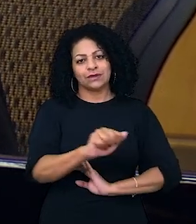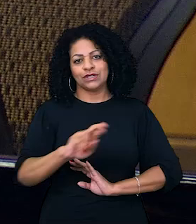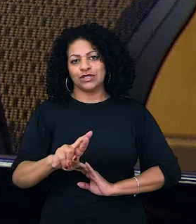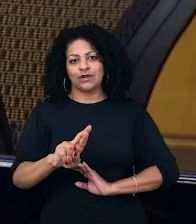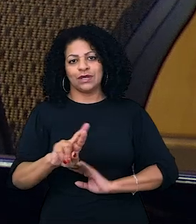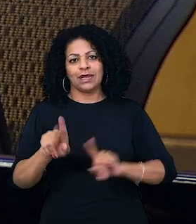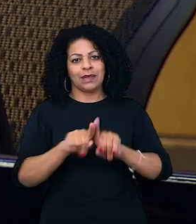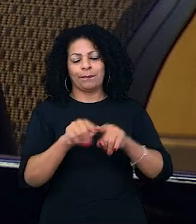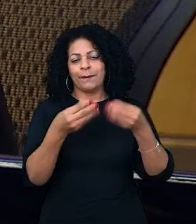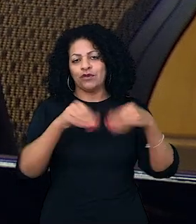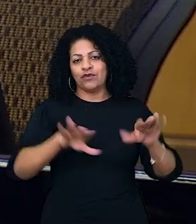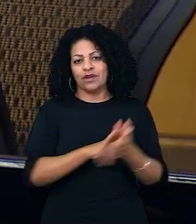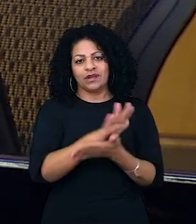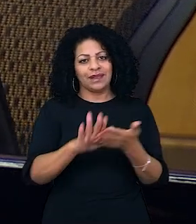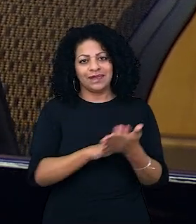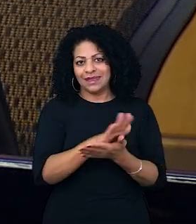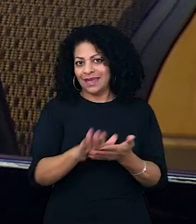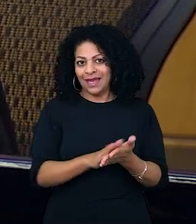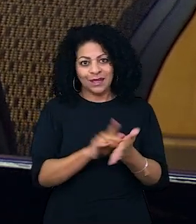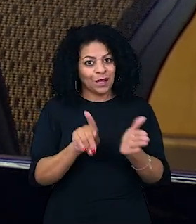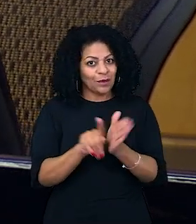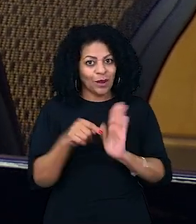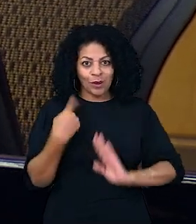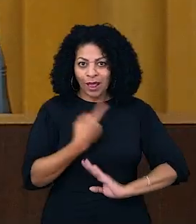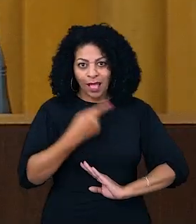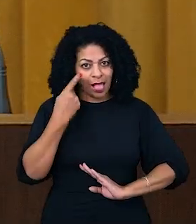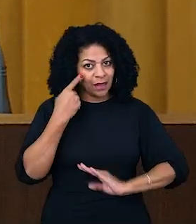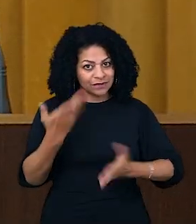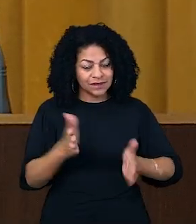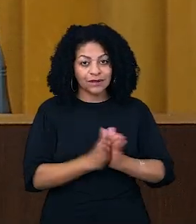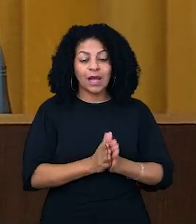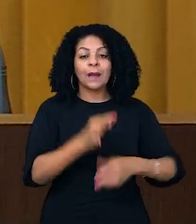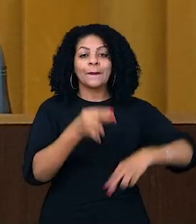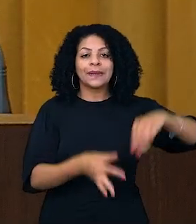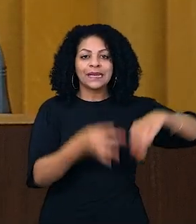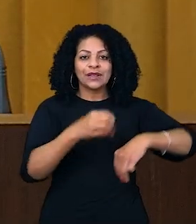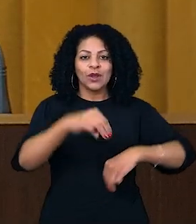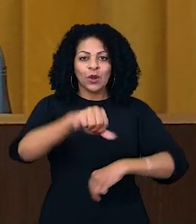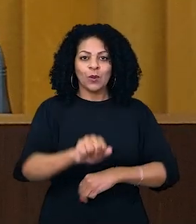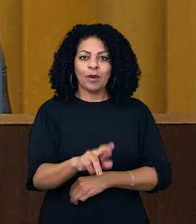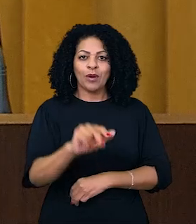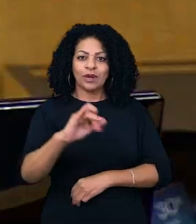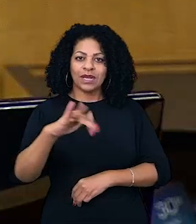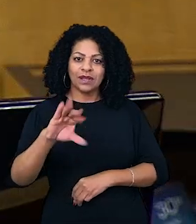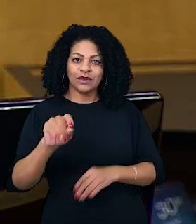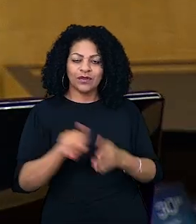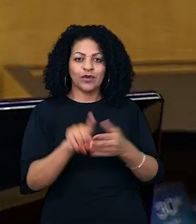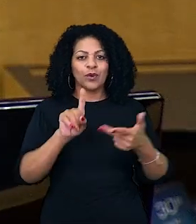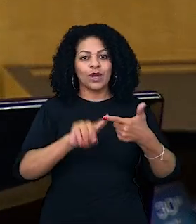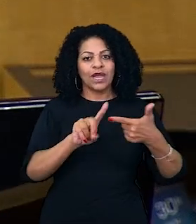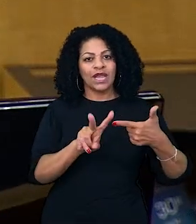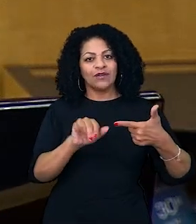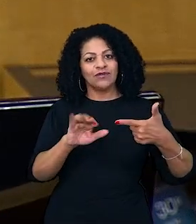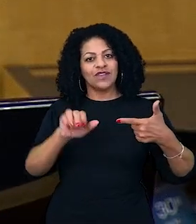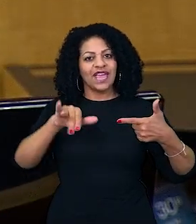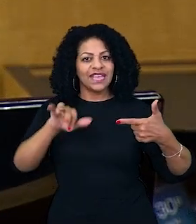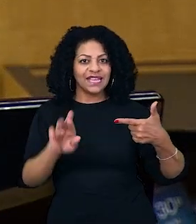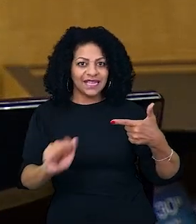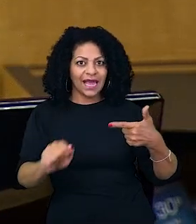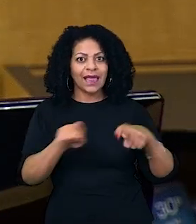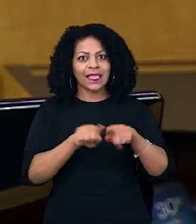não prejudica a possibilidade de aditamento. Os ministros Maurício Godinho Delgado e Vieira de Mello